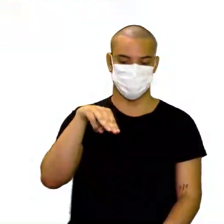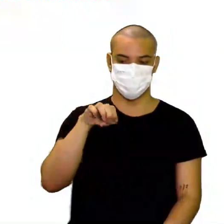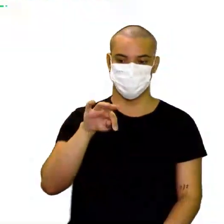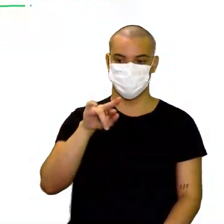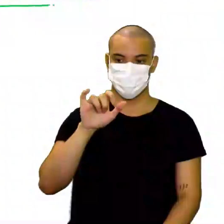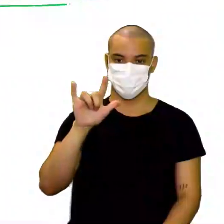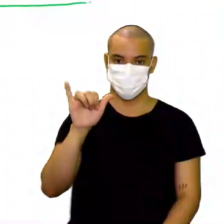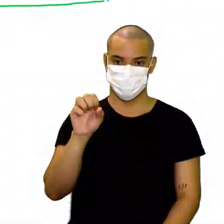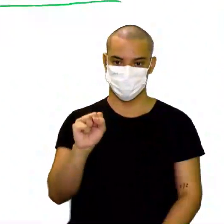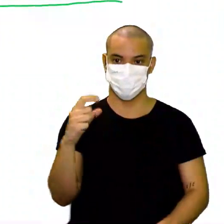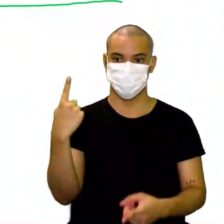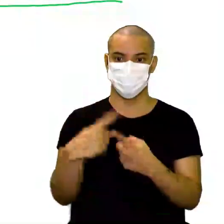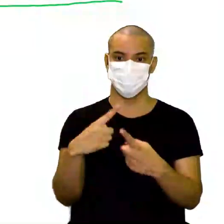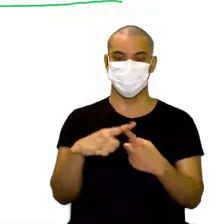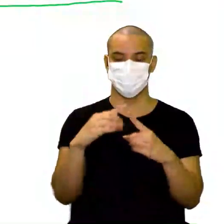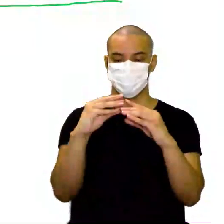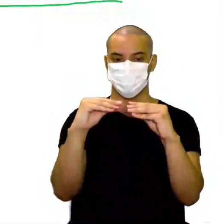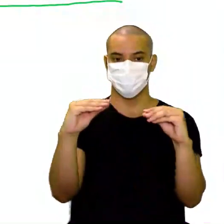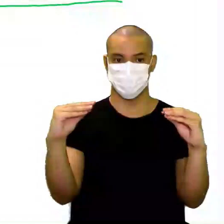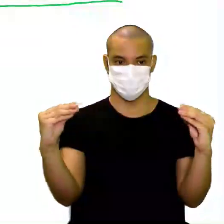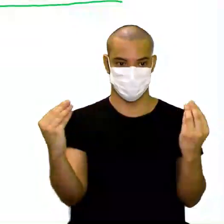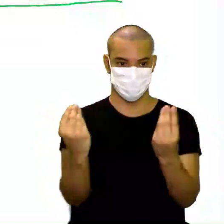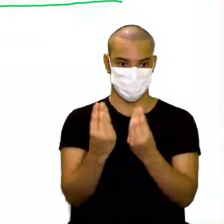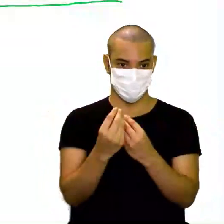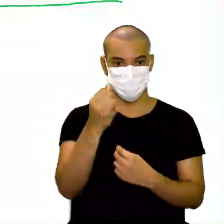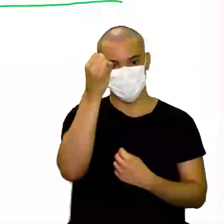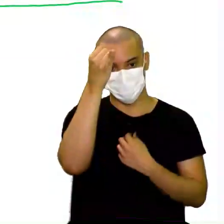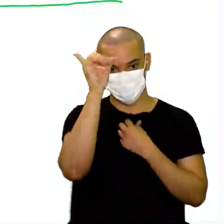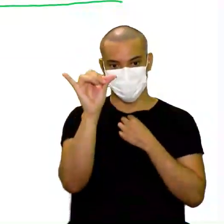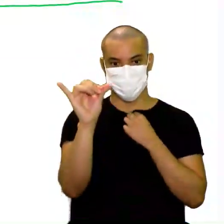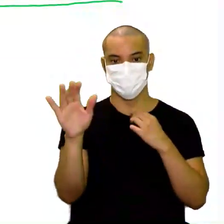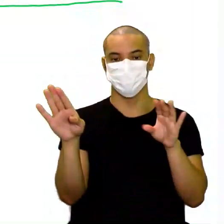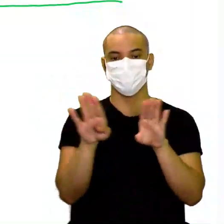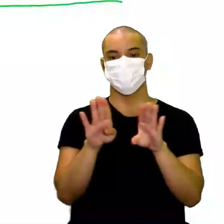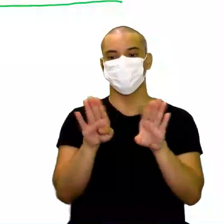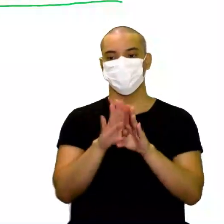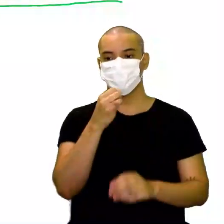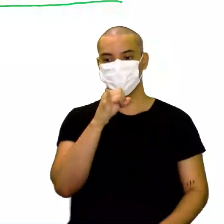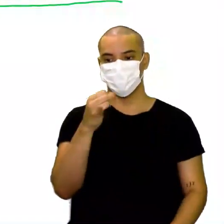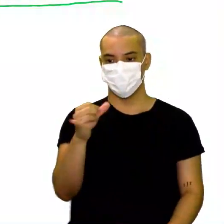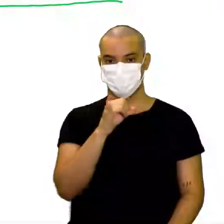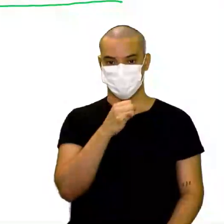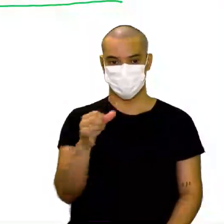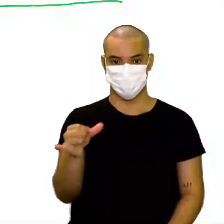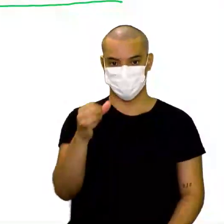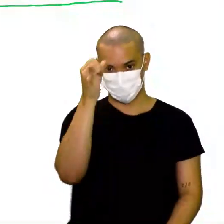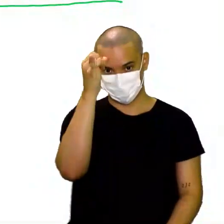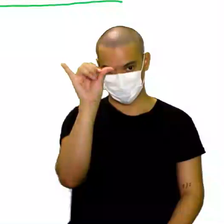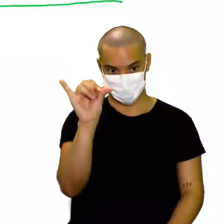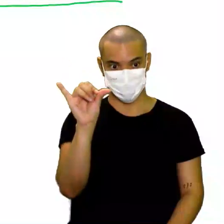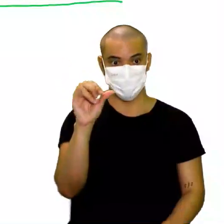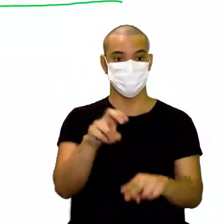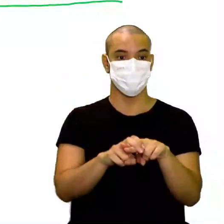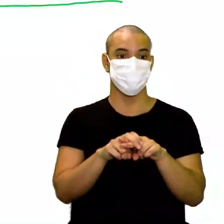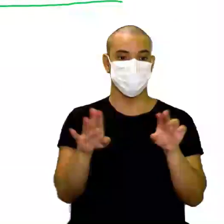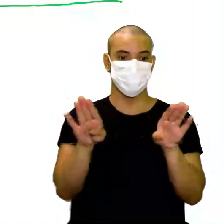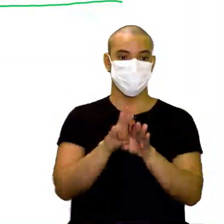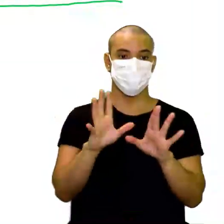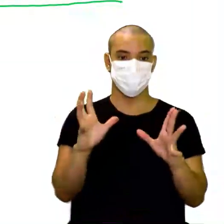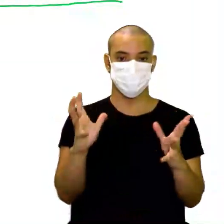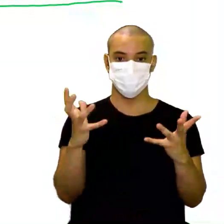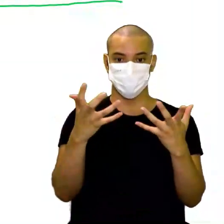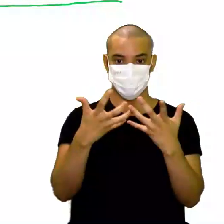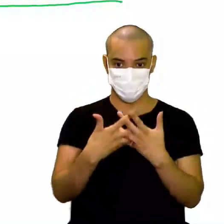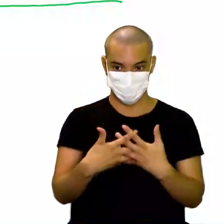deformação pelo aquecimento excessivo interrompe a passagem de corrente elétrica. Então tá aqui, olha só, o